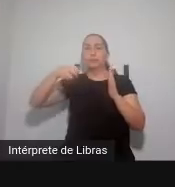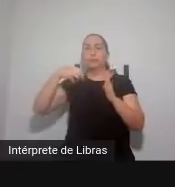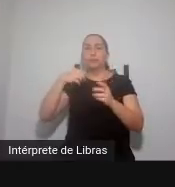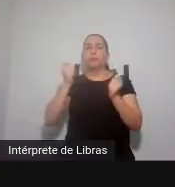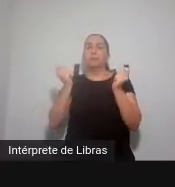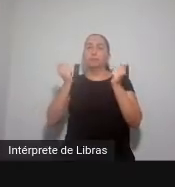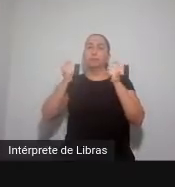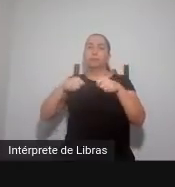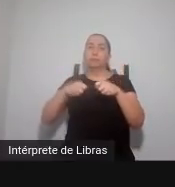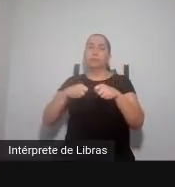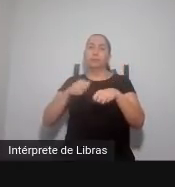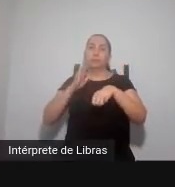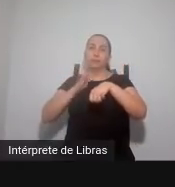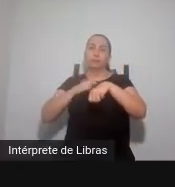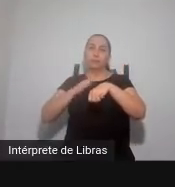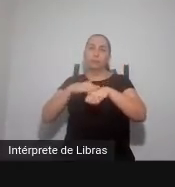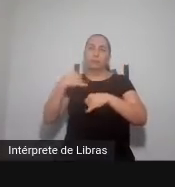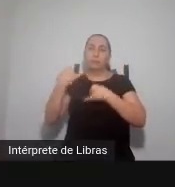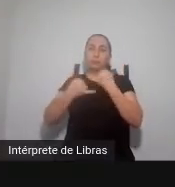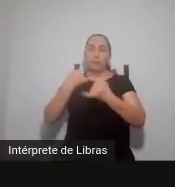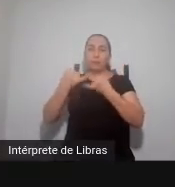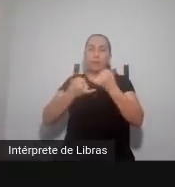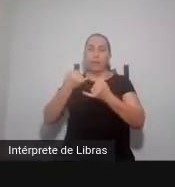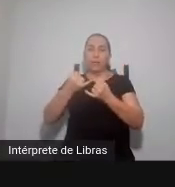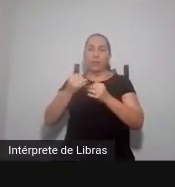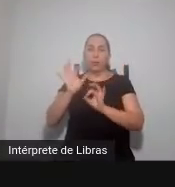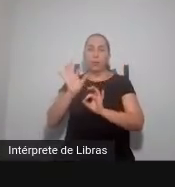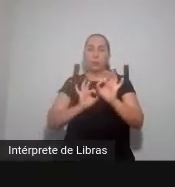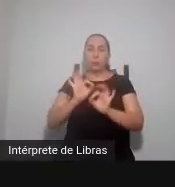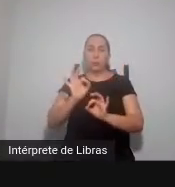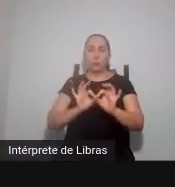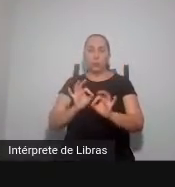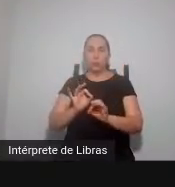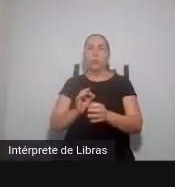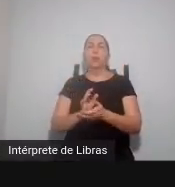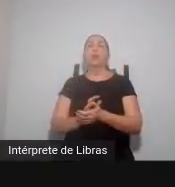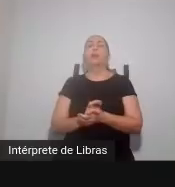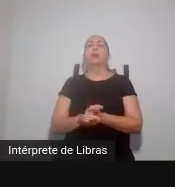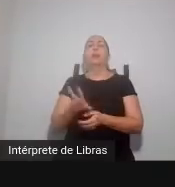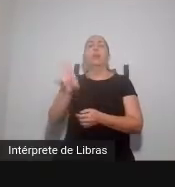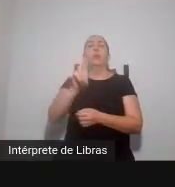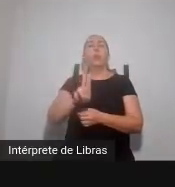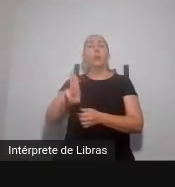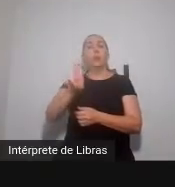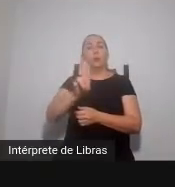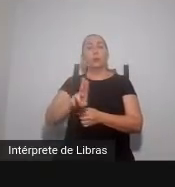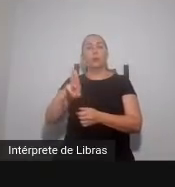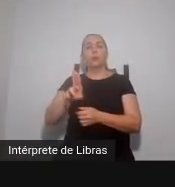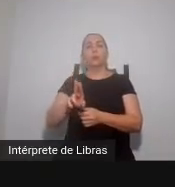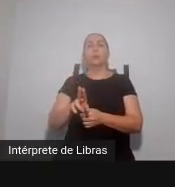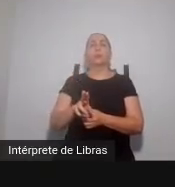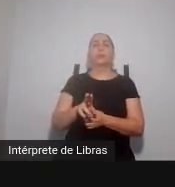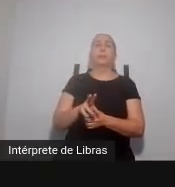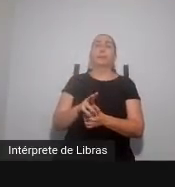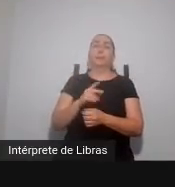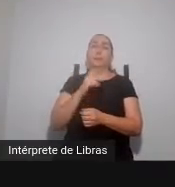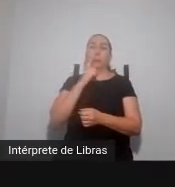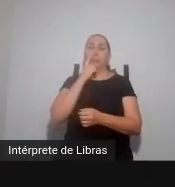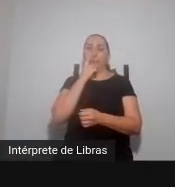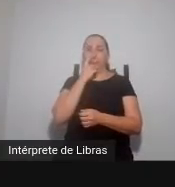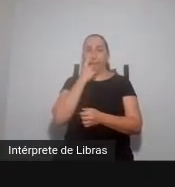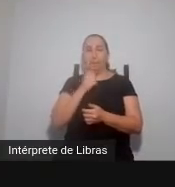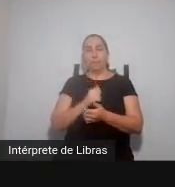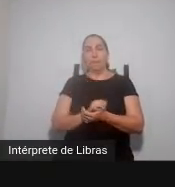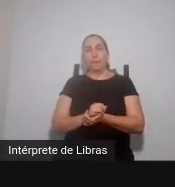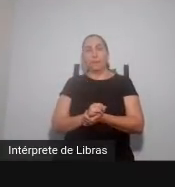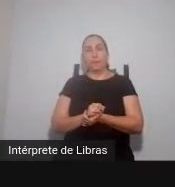E também dentro de uma diversidade. Então, alimentam as crianças com essas instruções,